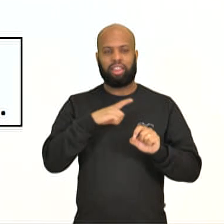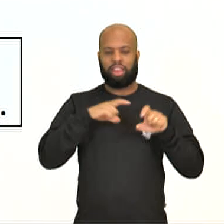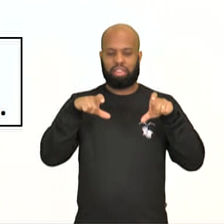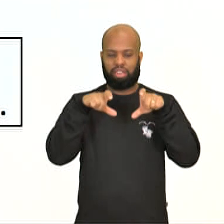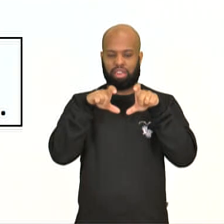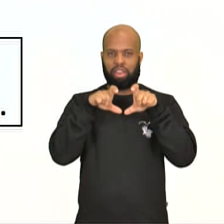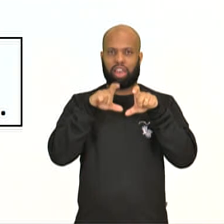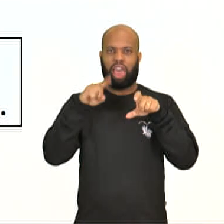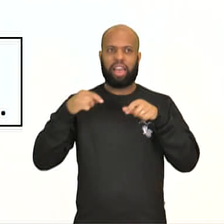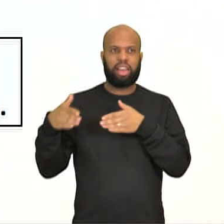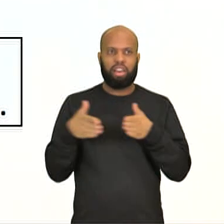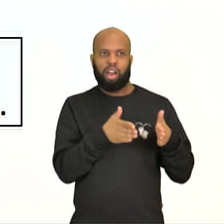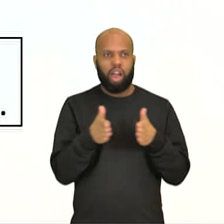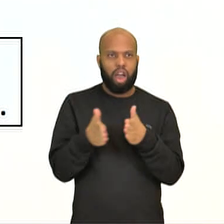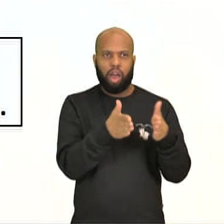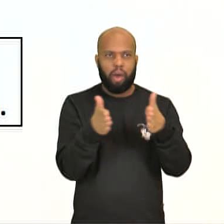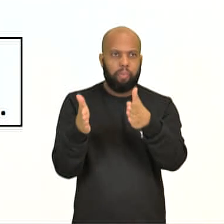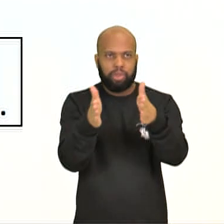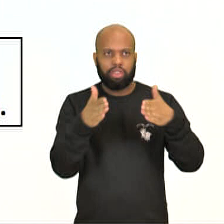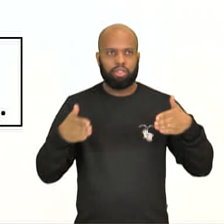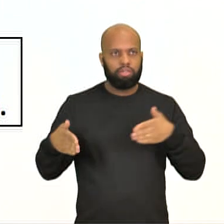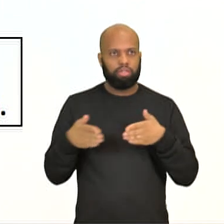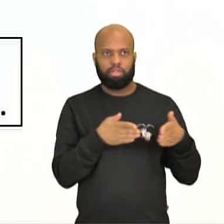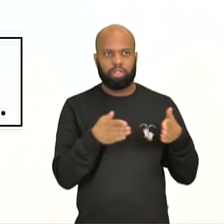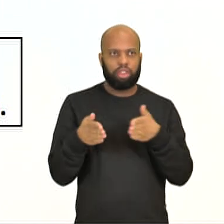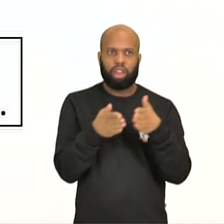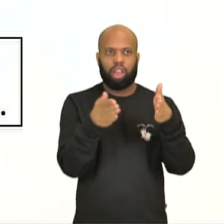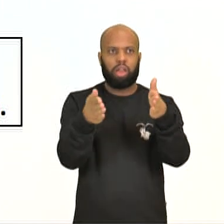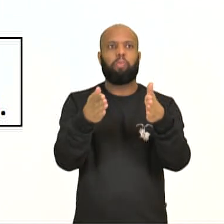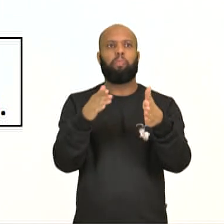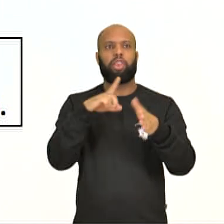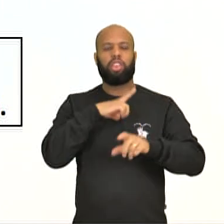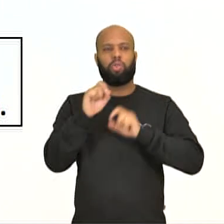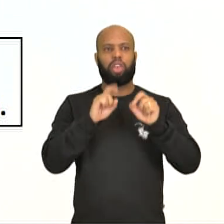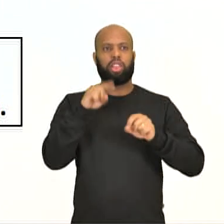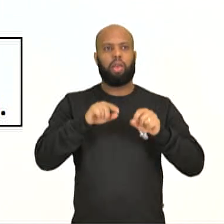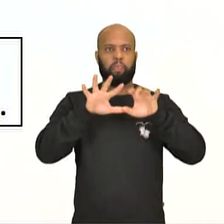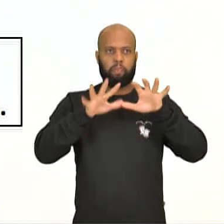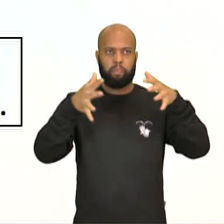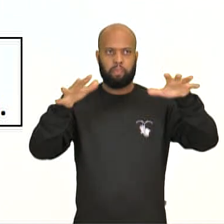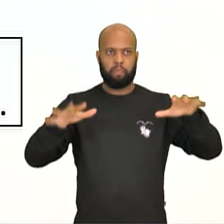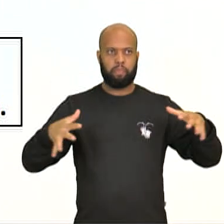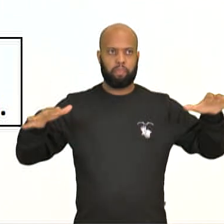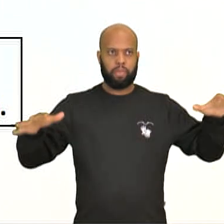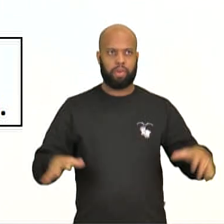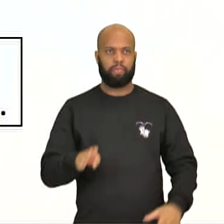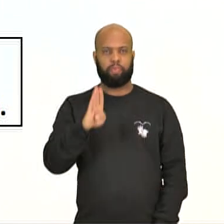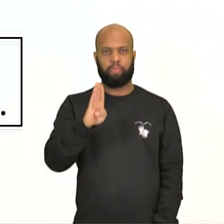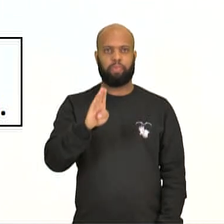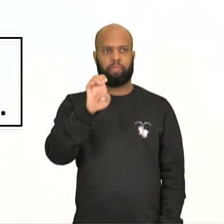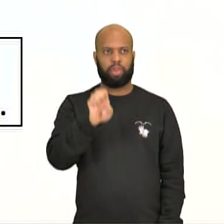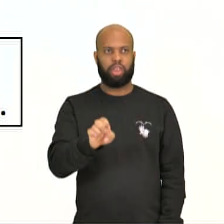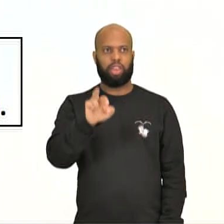Bering, teoria de Bering, tem várias formas, mas está relacionado ao Mar Bering, por causa de